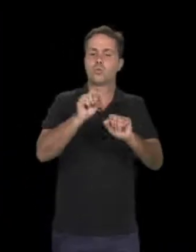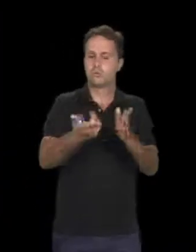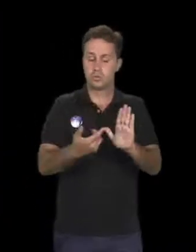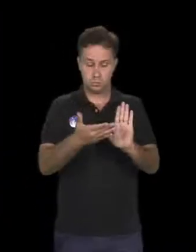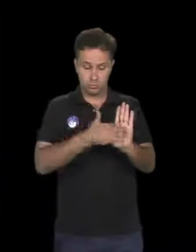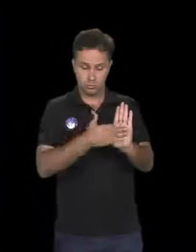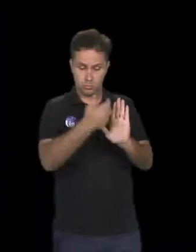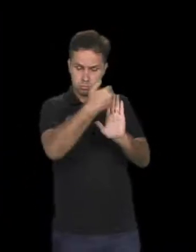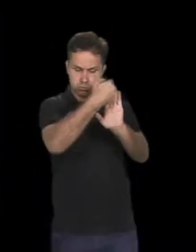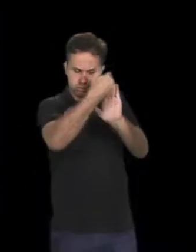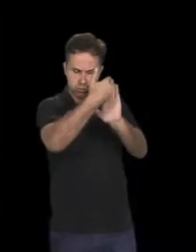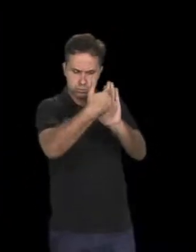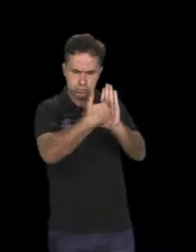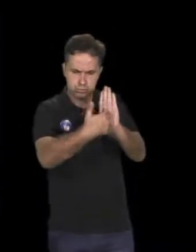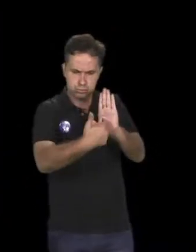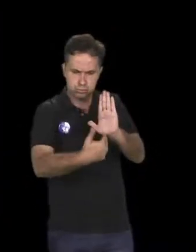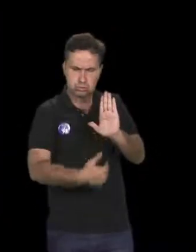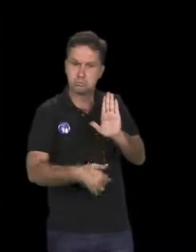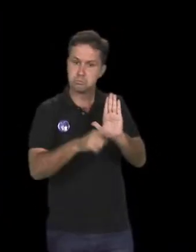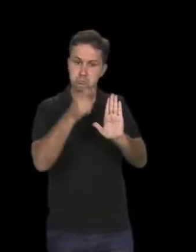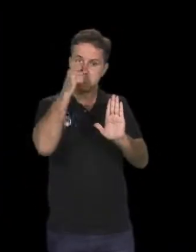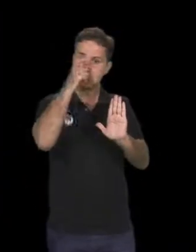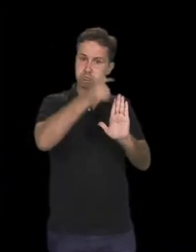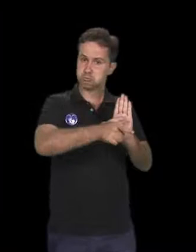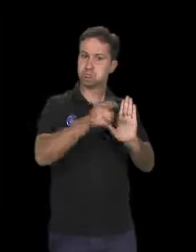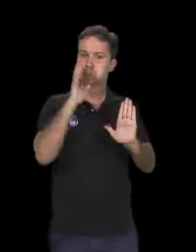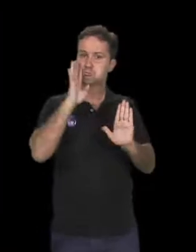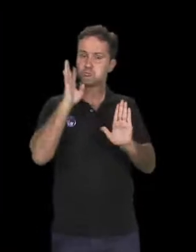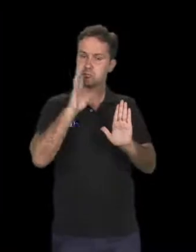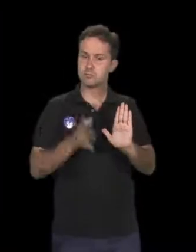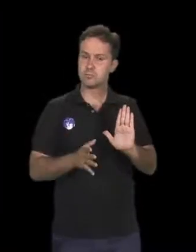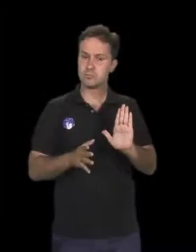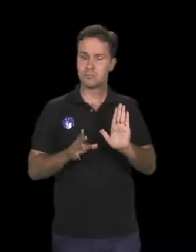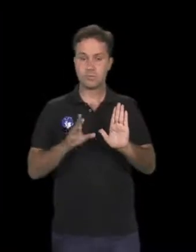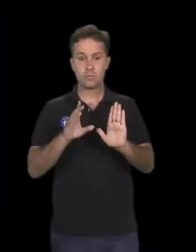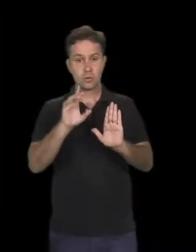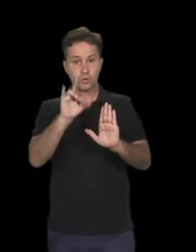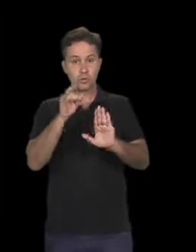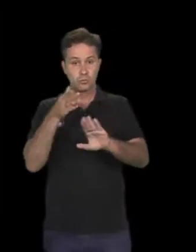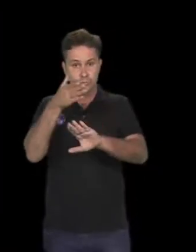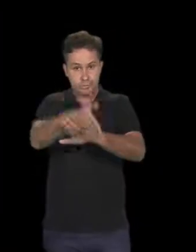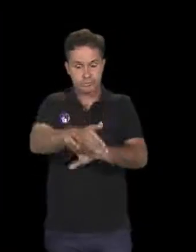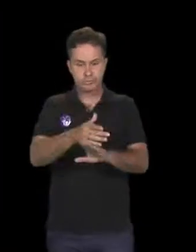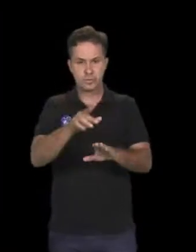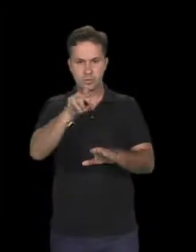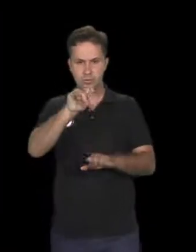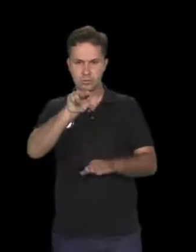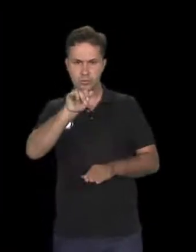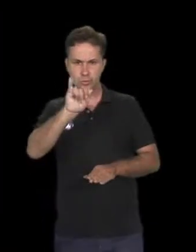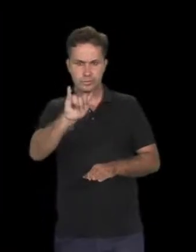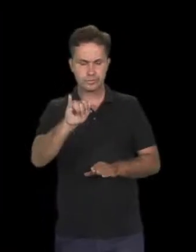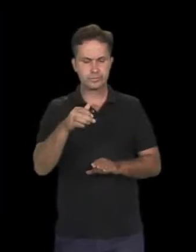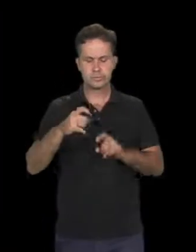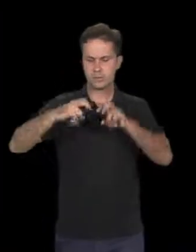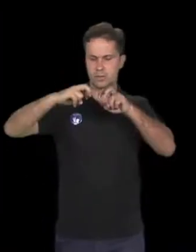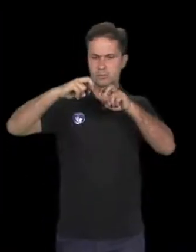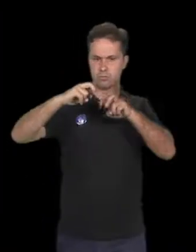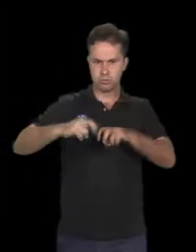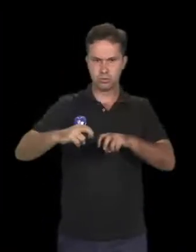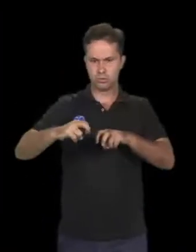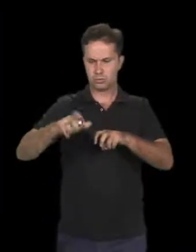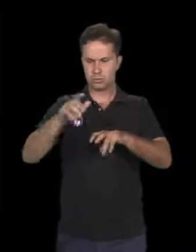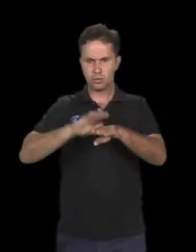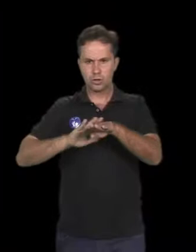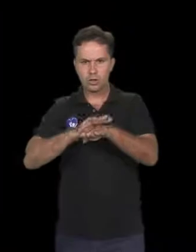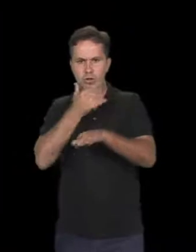que eu entrei na revista, no final daquele ano, na primeira conversa que eu tive com o João, eu quis falar com ele sobre